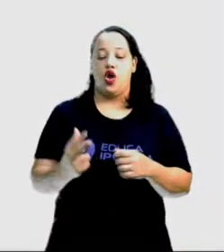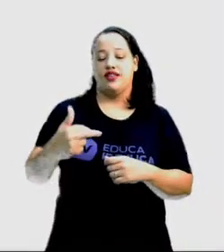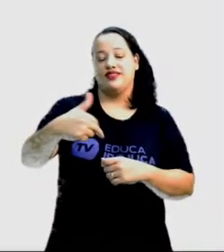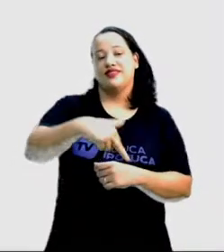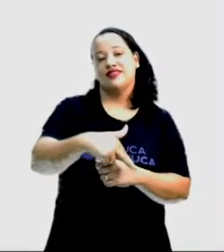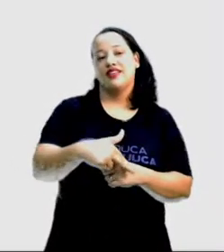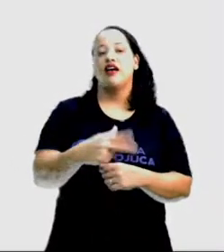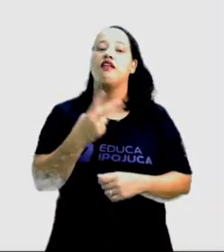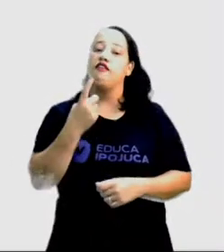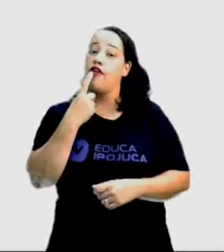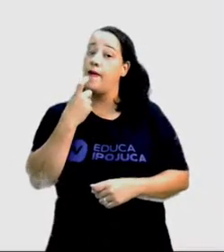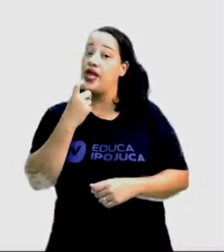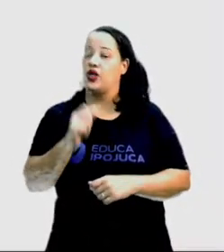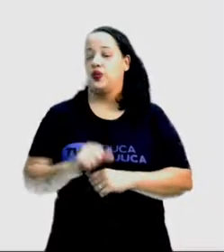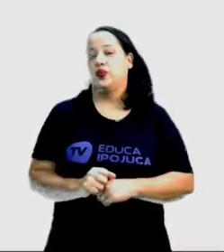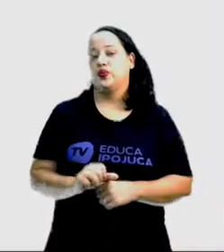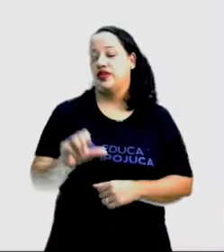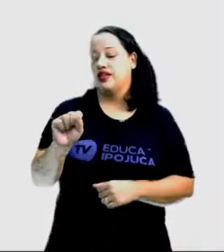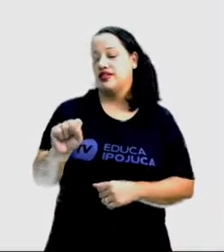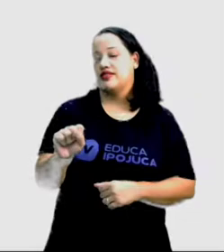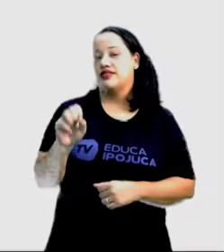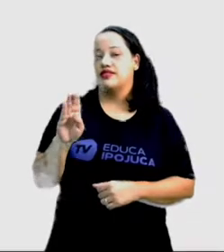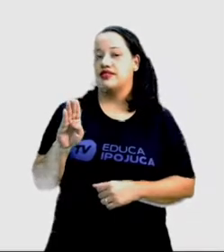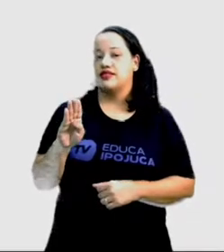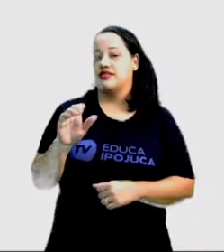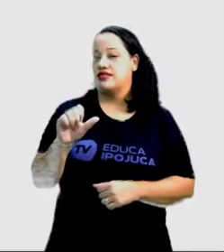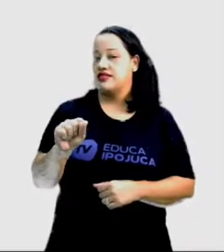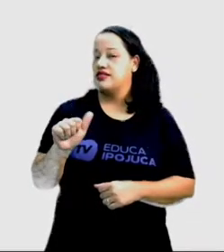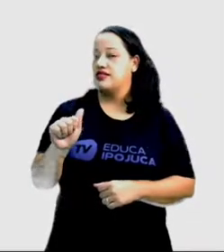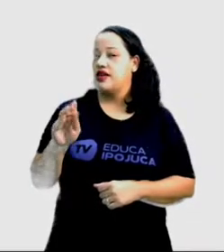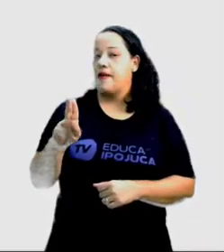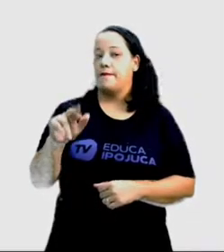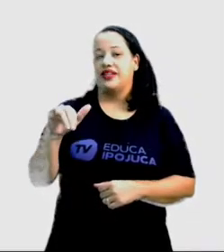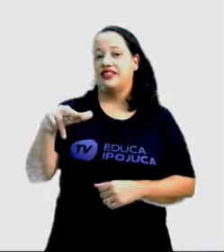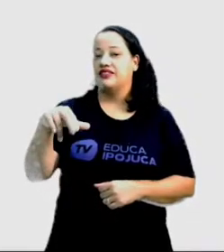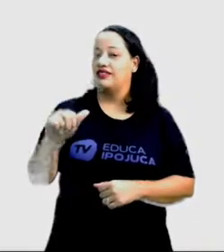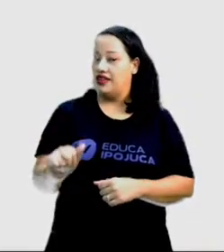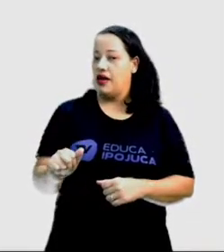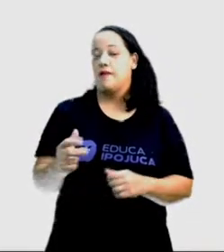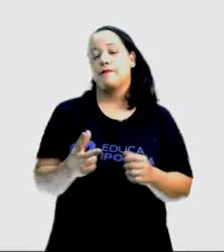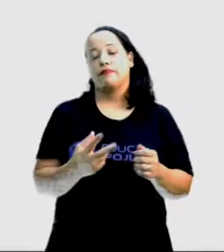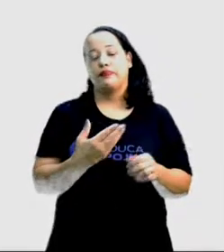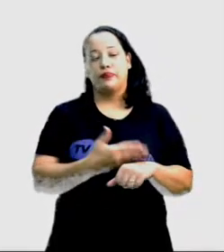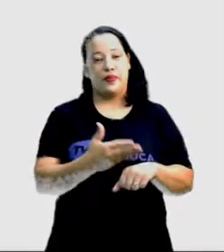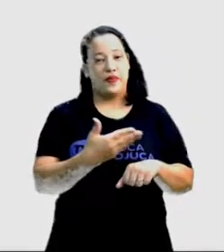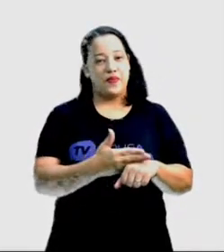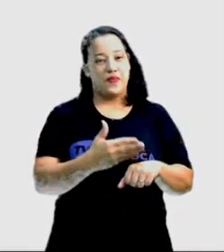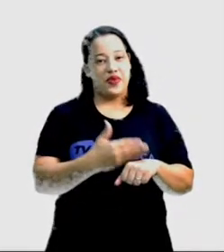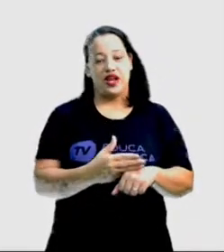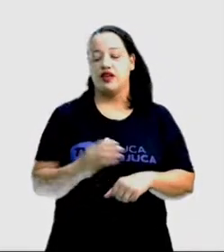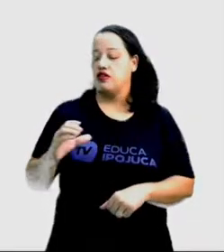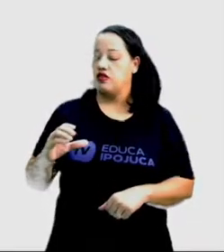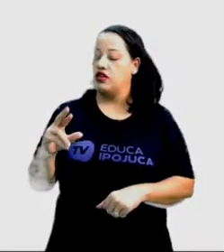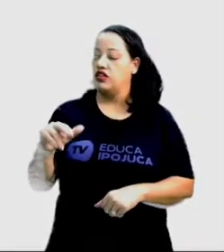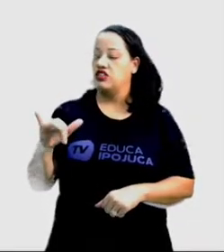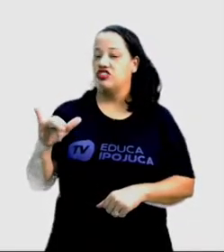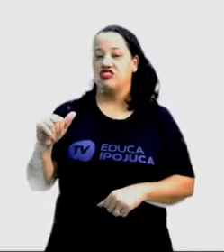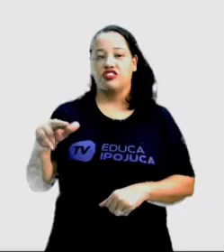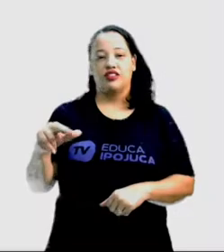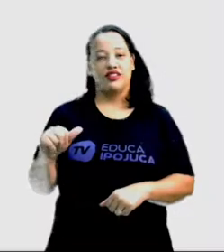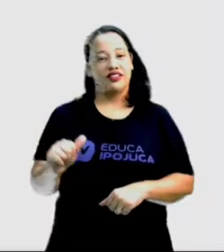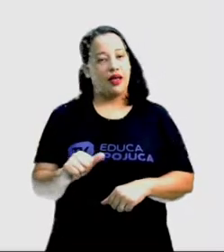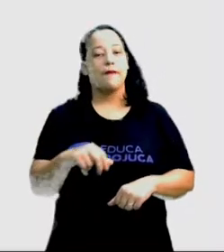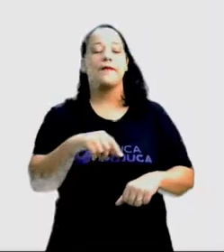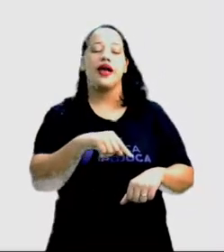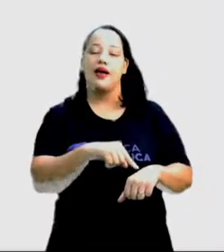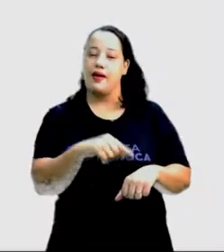vermelhos. Sabrina está recortando corações brancos e Cristina, corações pretos.